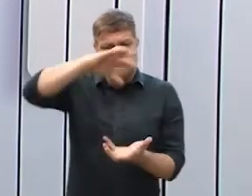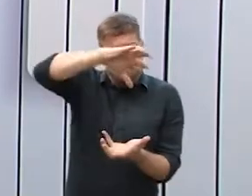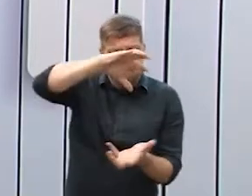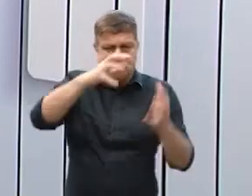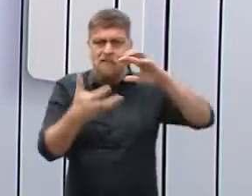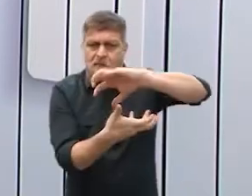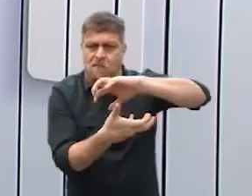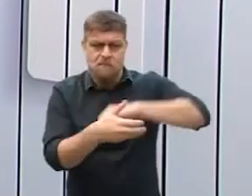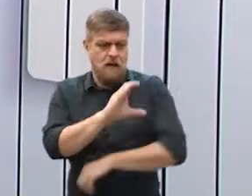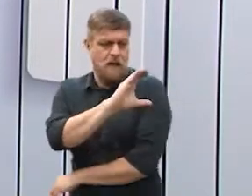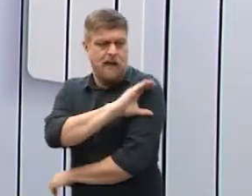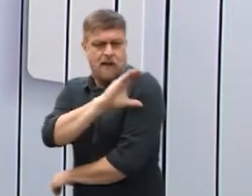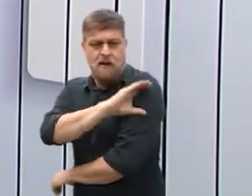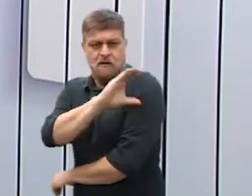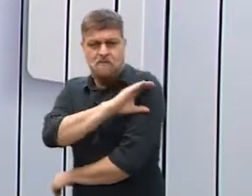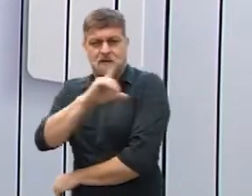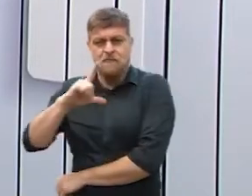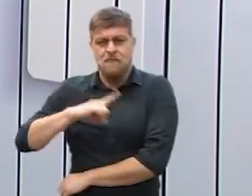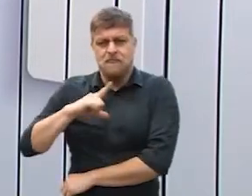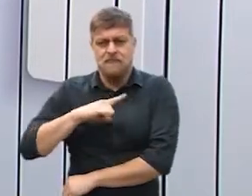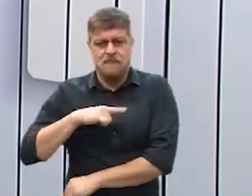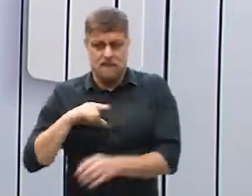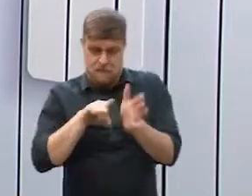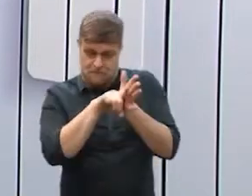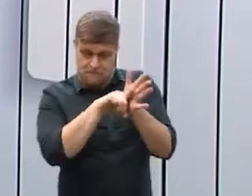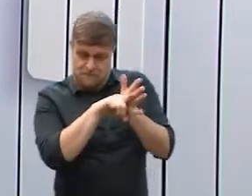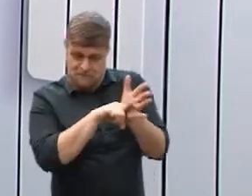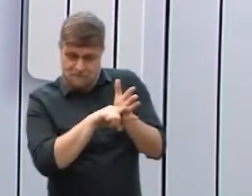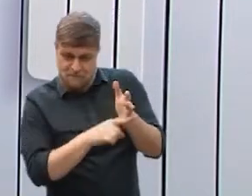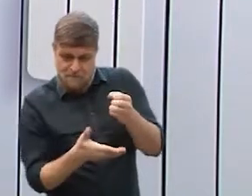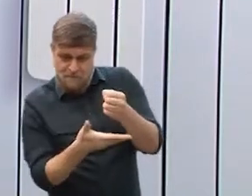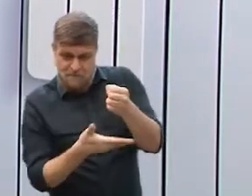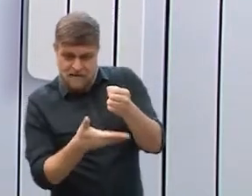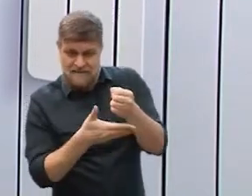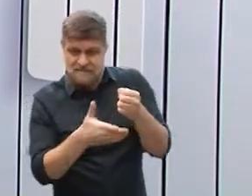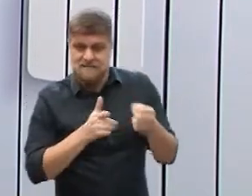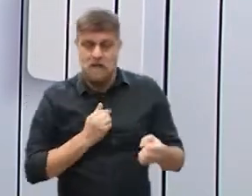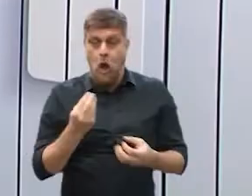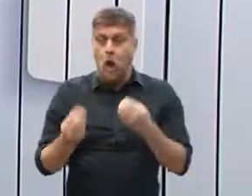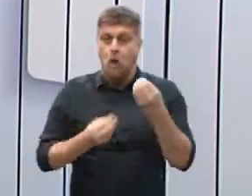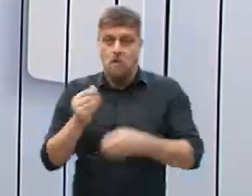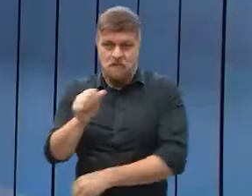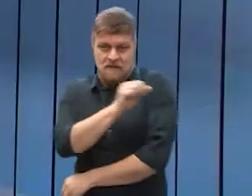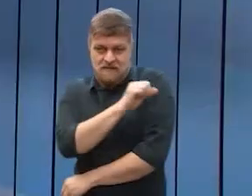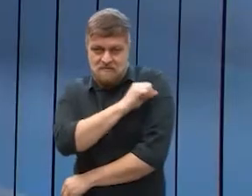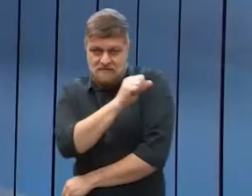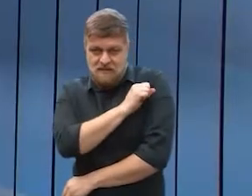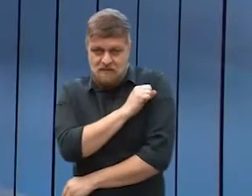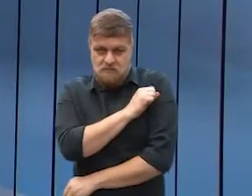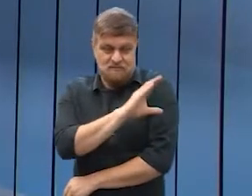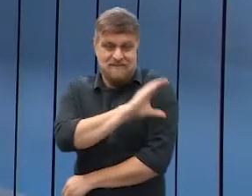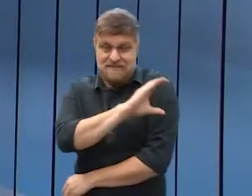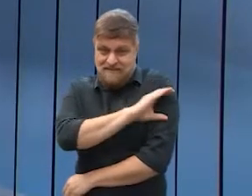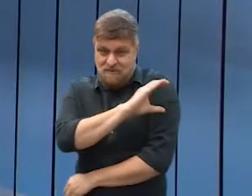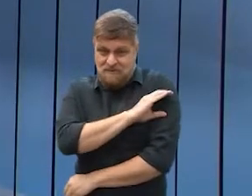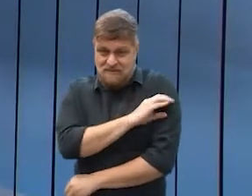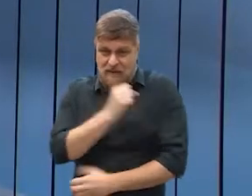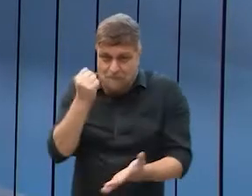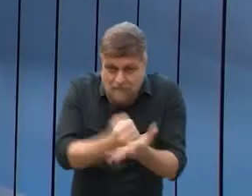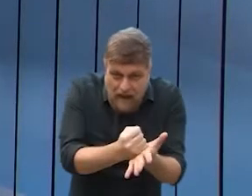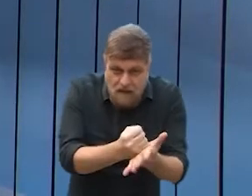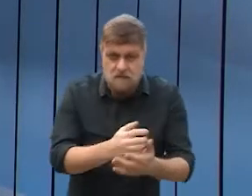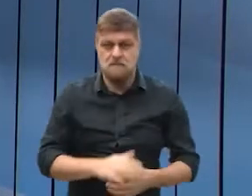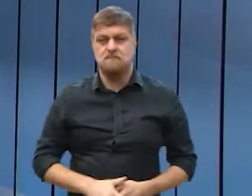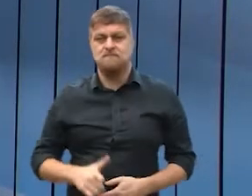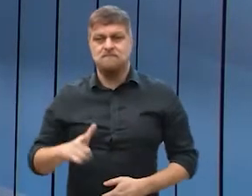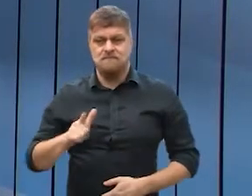ensino médio, tem base em análise dos desempenhos dos estudantes? Sim, sim. Essa